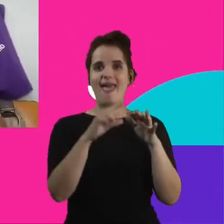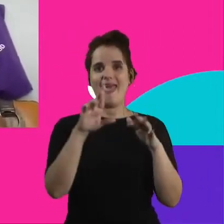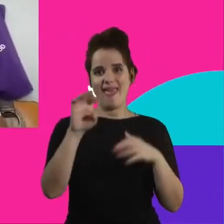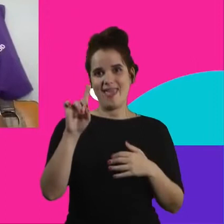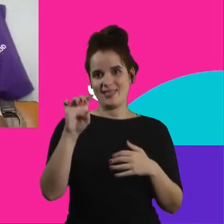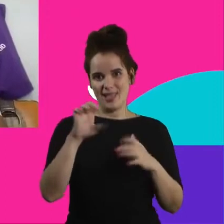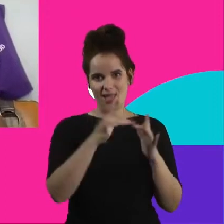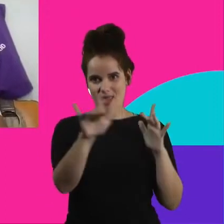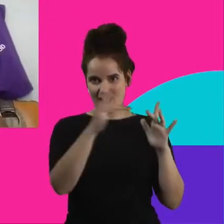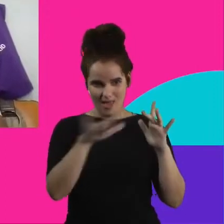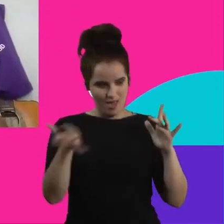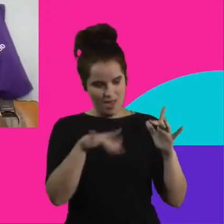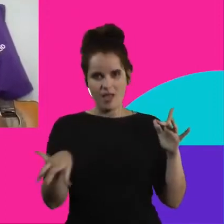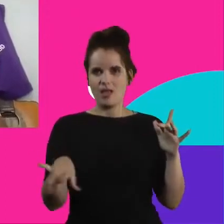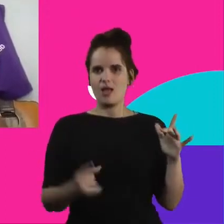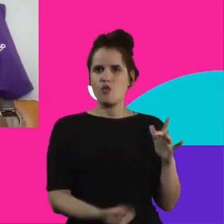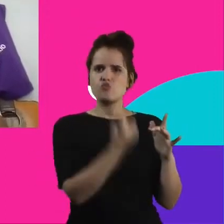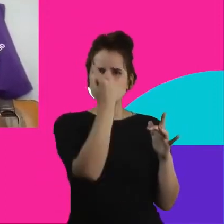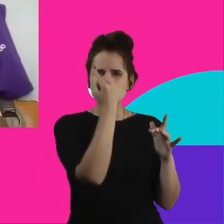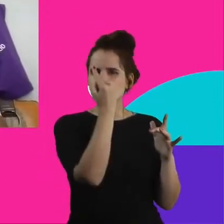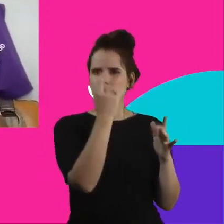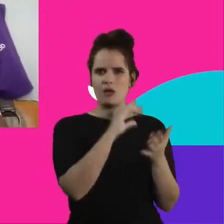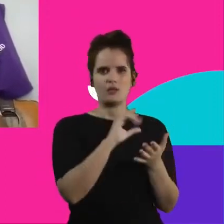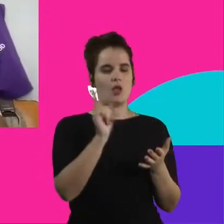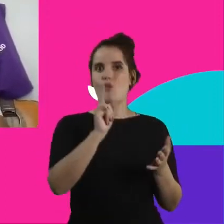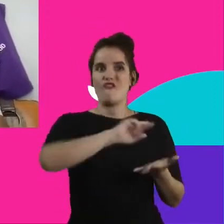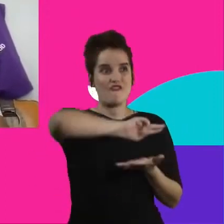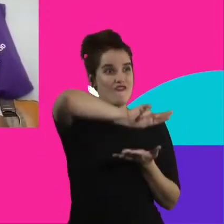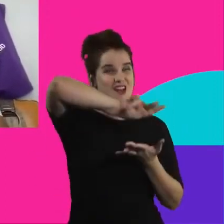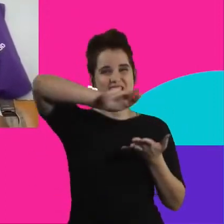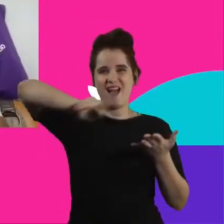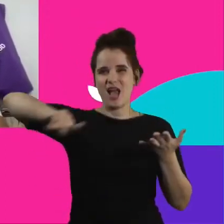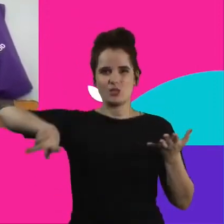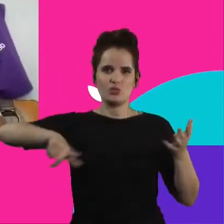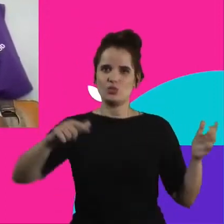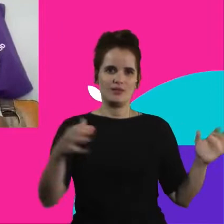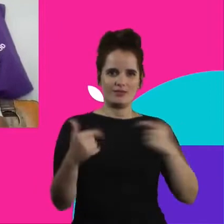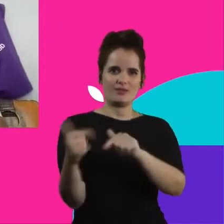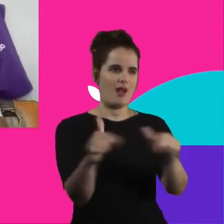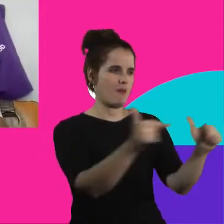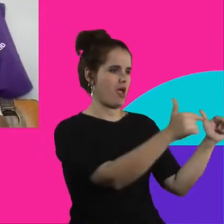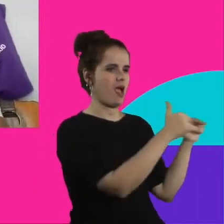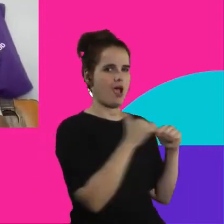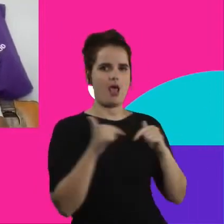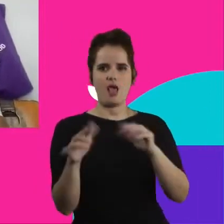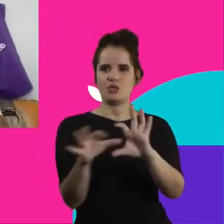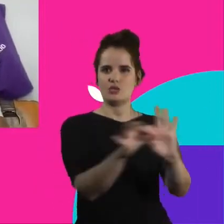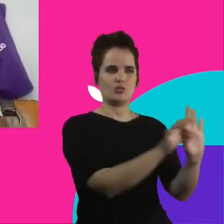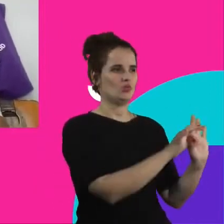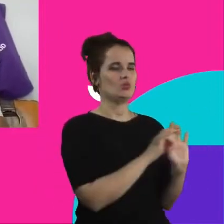um banco de dados, uma máquina, mas são várias máquinas trabalhando juntas, né? Então esse